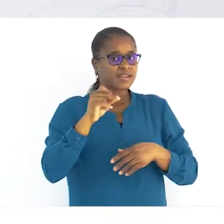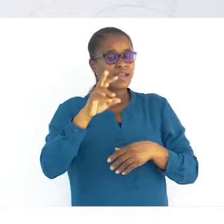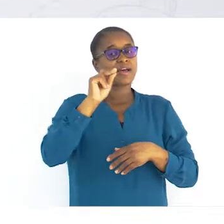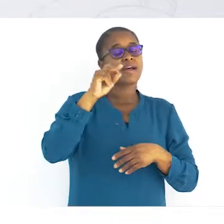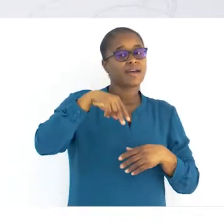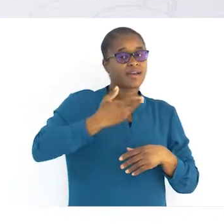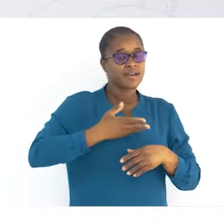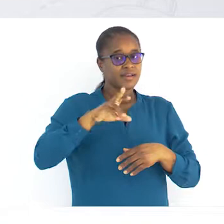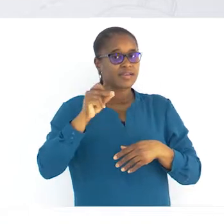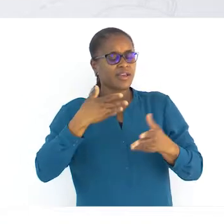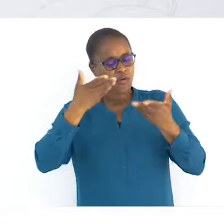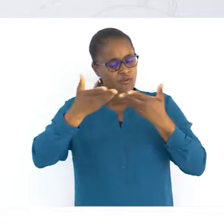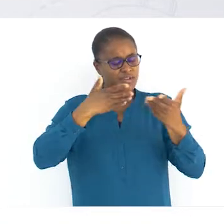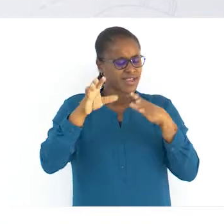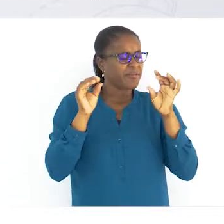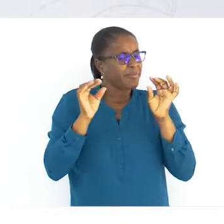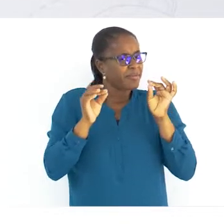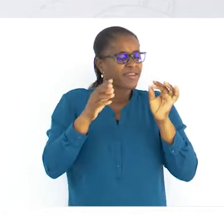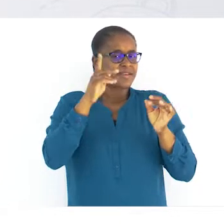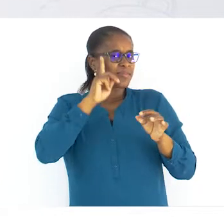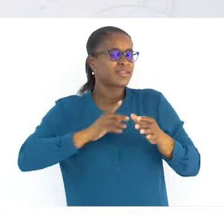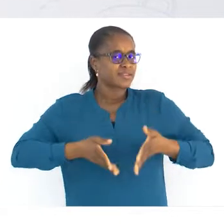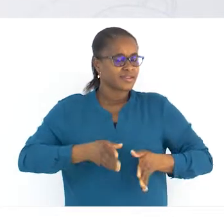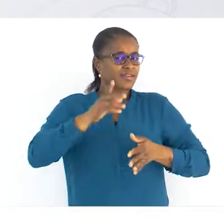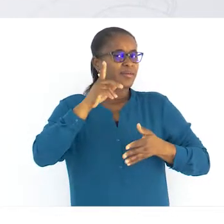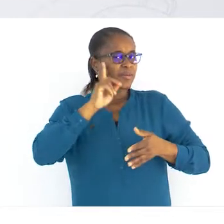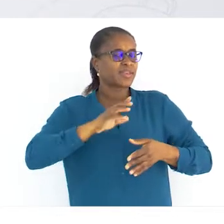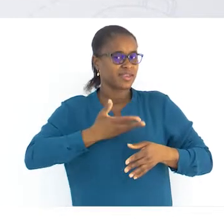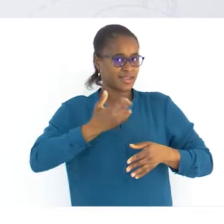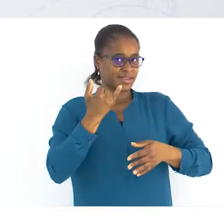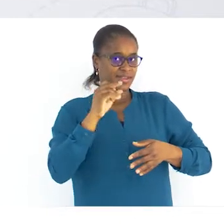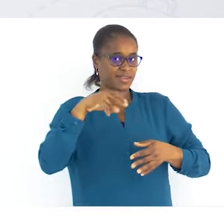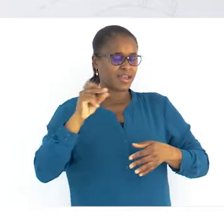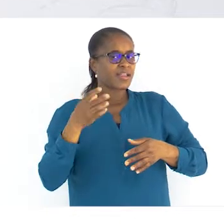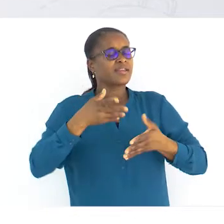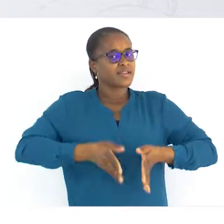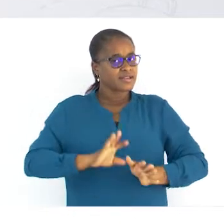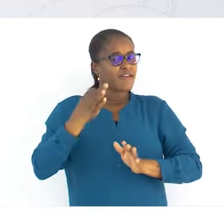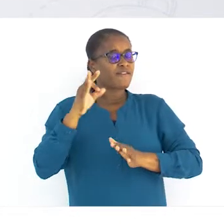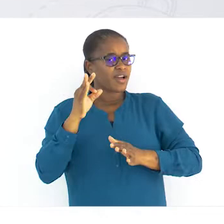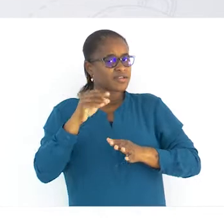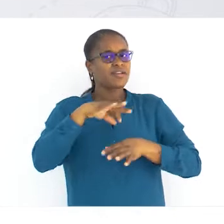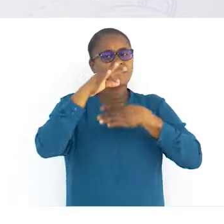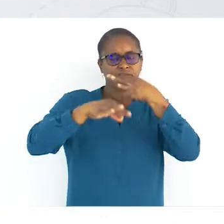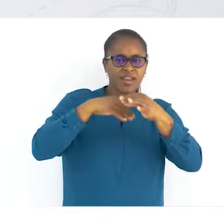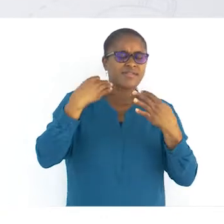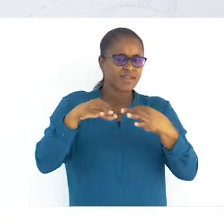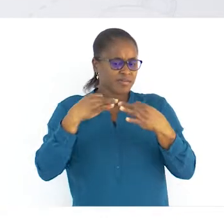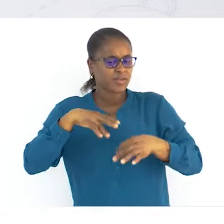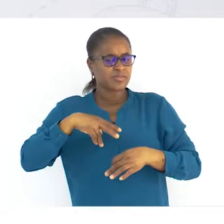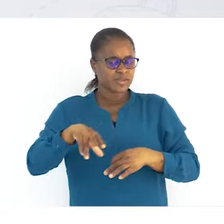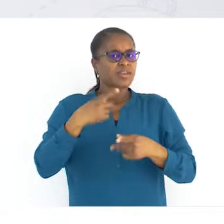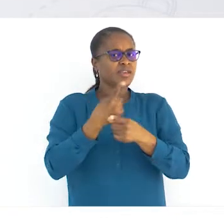animadamente. Diana é francesa, apesar de falar fluentemente português, tem aquela pronúncia característica